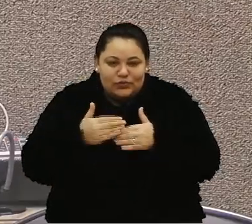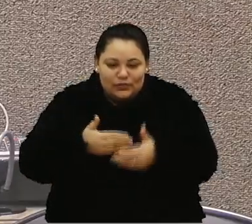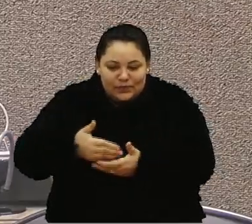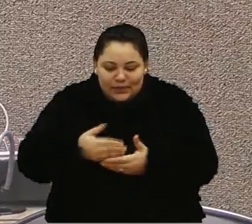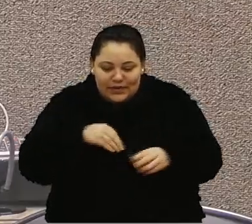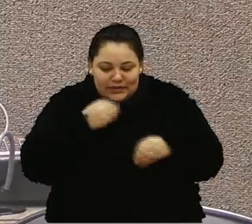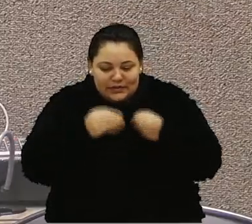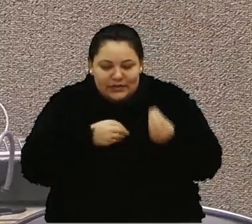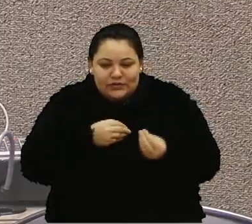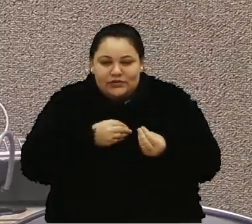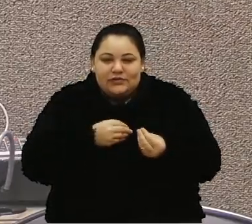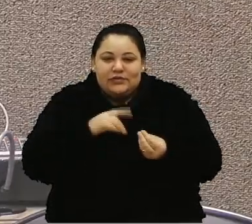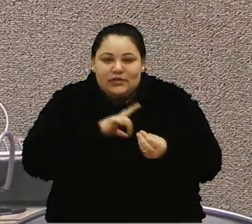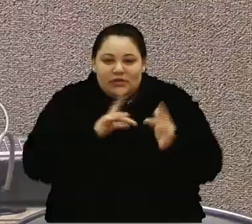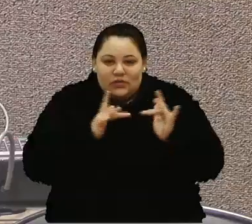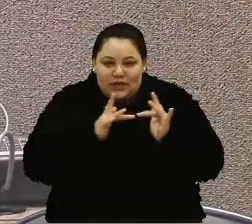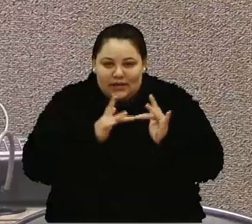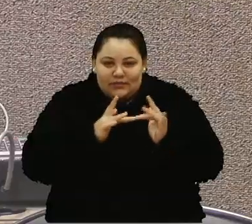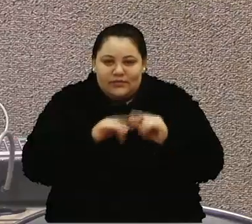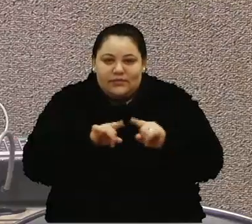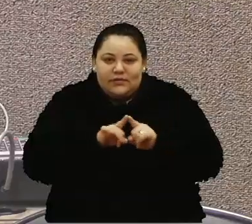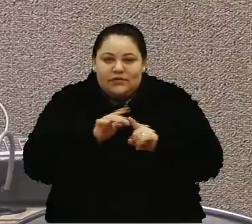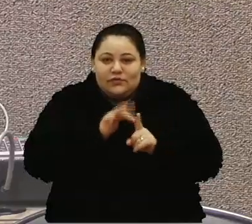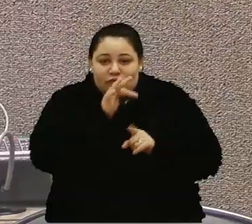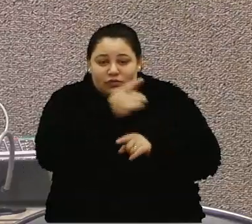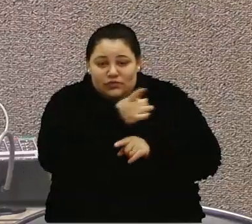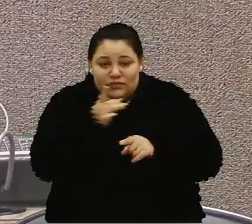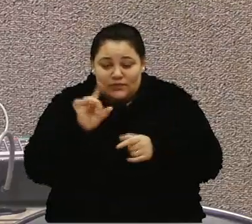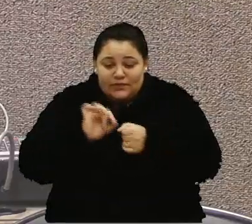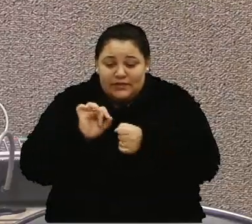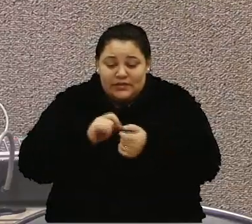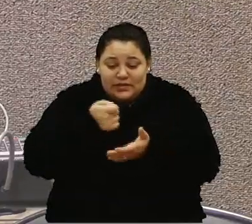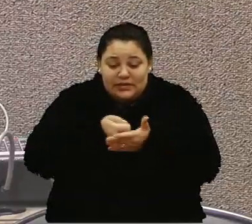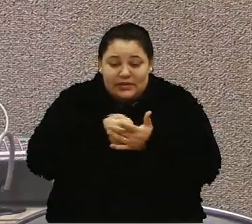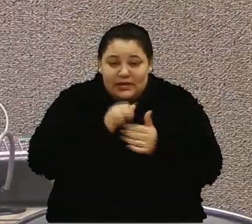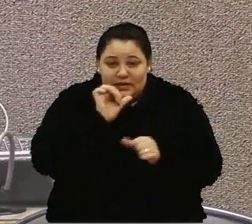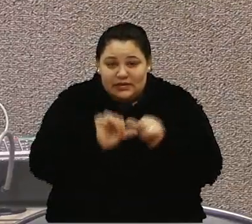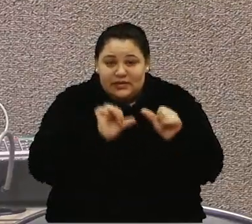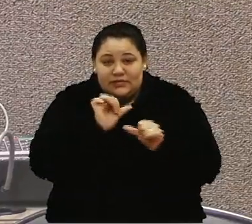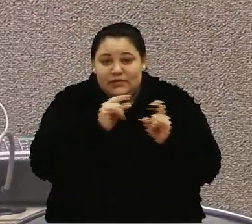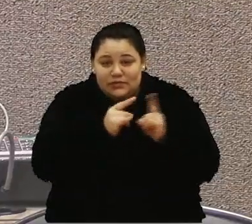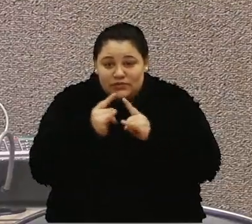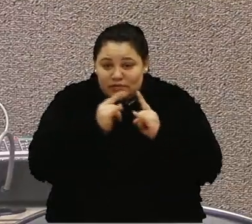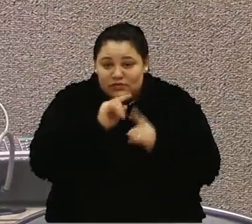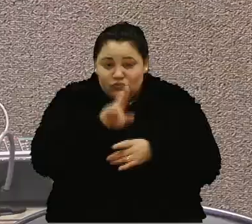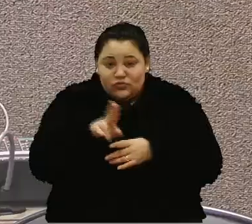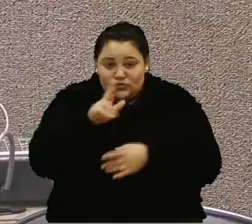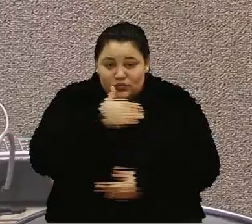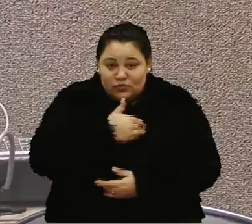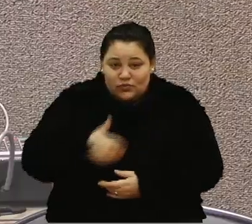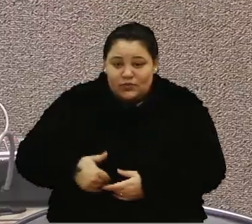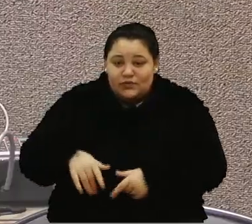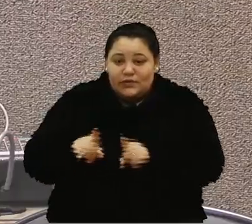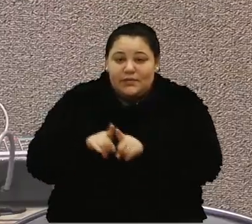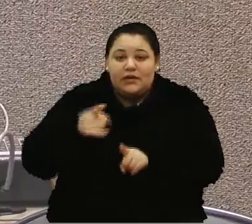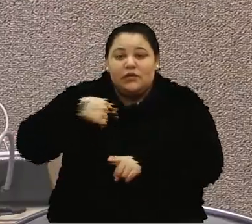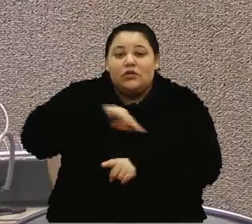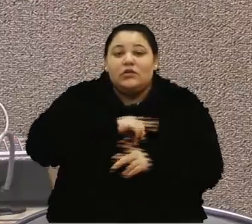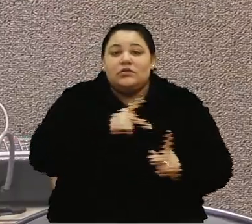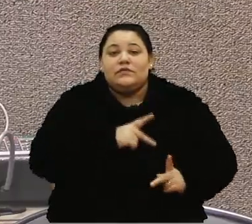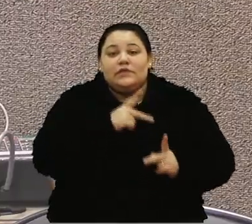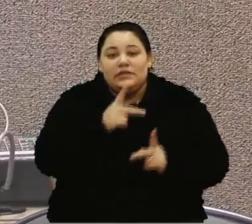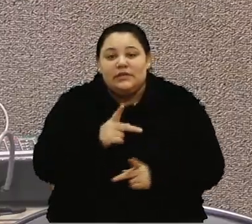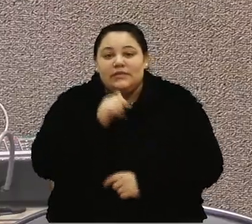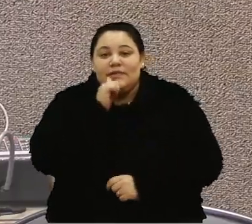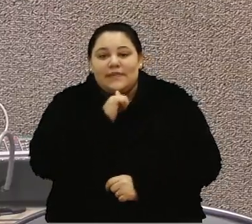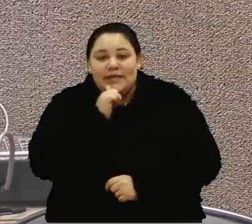Vicente de Paula, que aí no futuro nós iremos fazer e tentar transformá-la em instituição de utilidade pública. Nós visitamos as